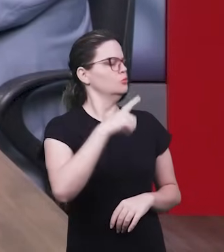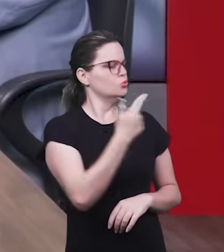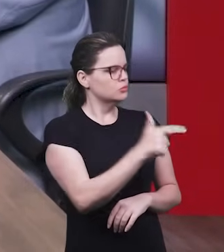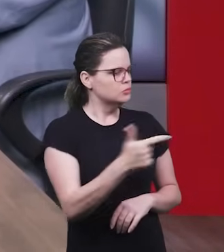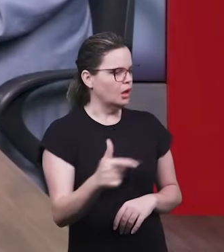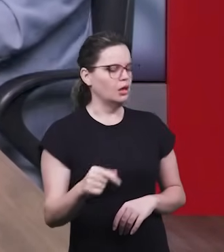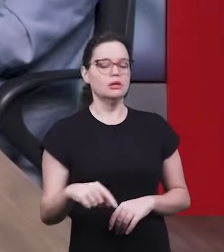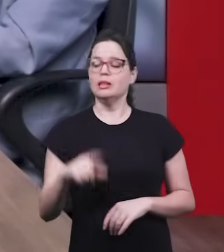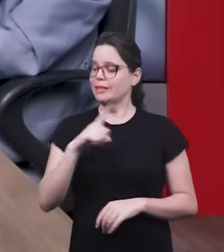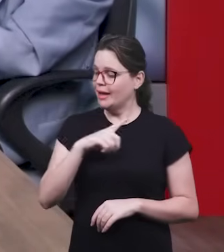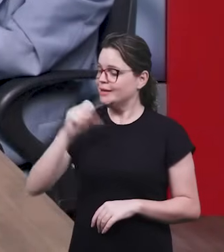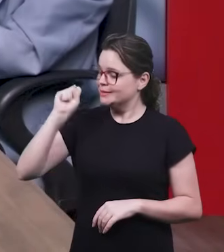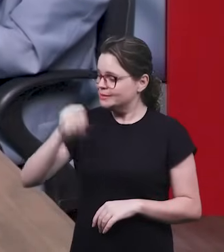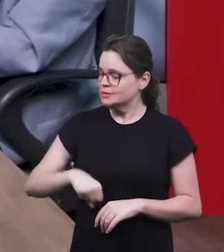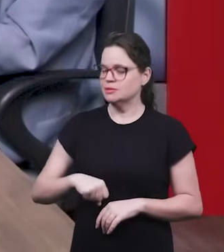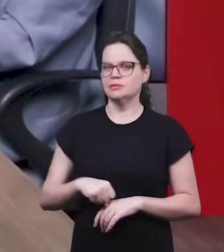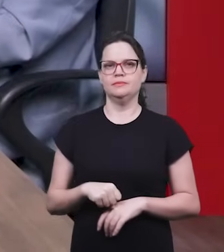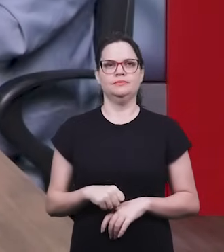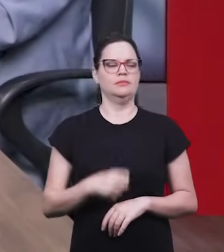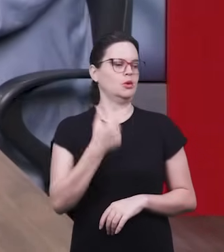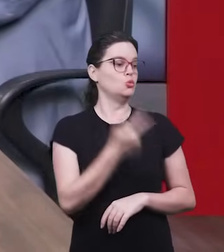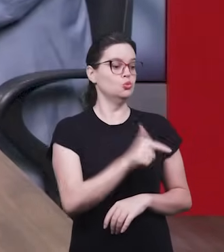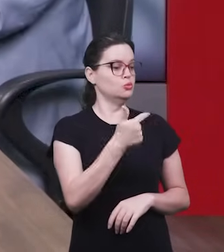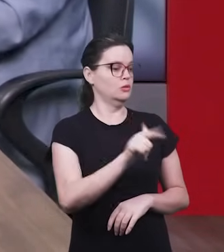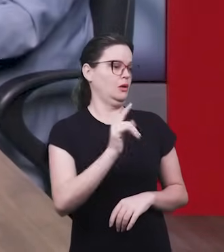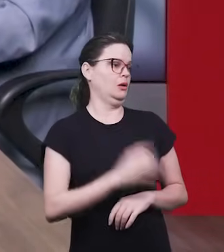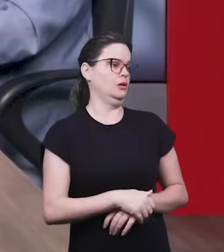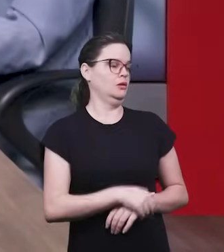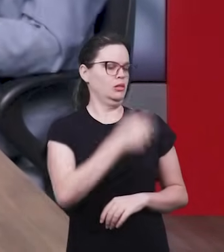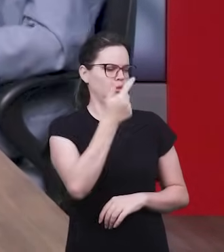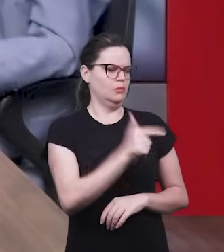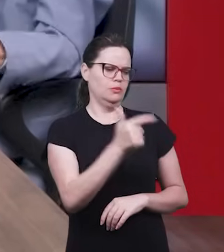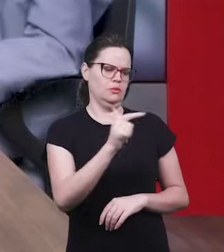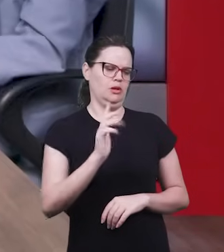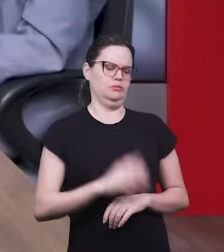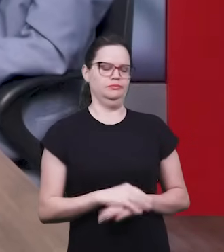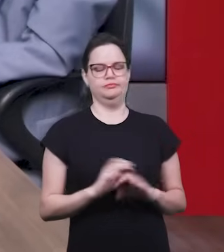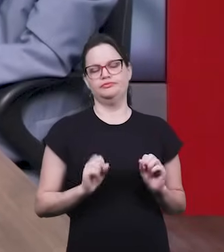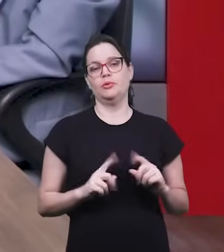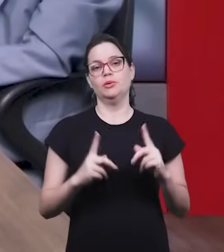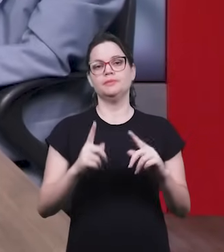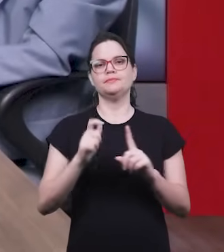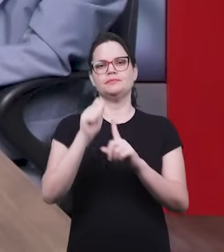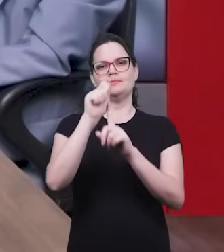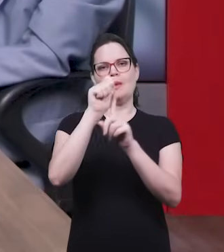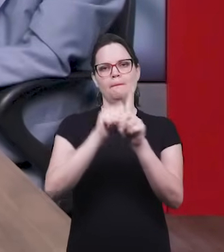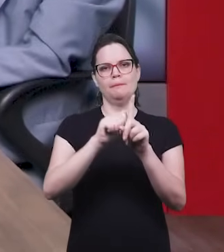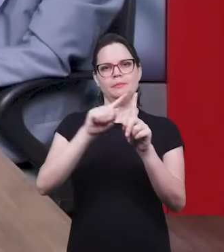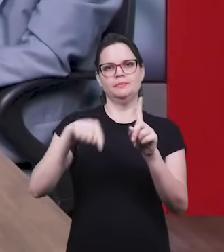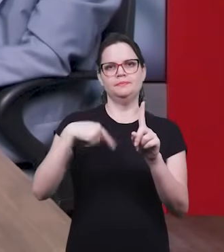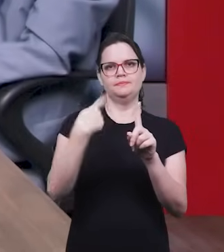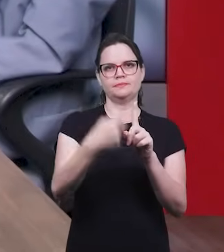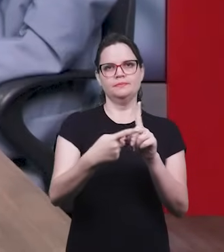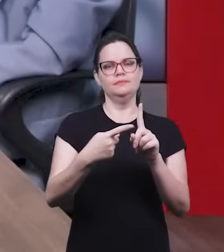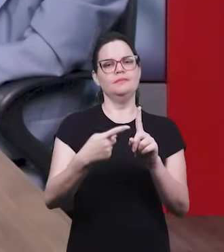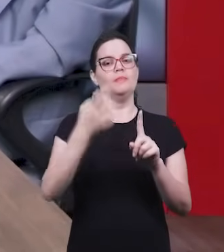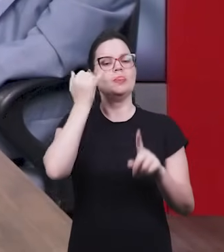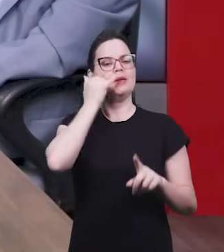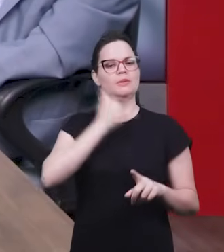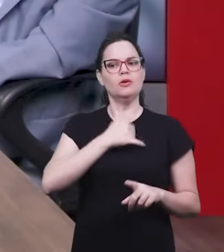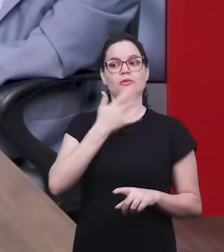Tem. Aí, não tem não. Aí com um mês, tem o